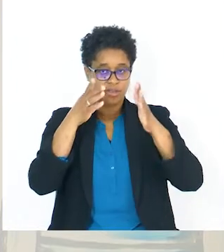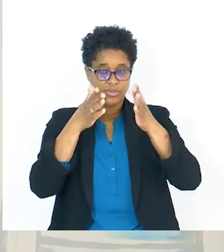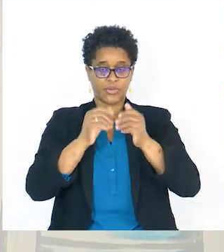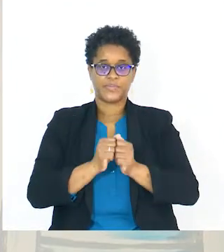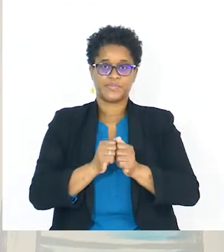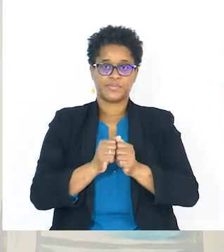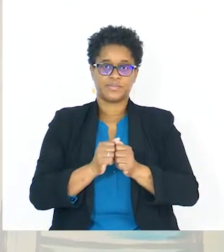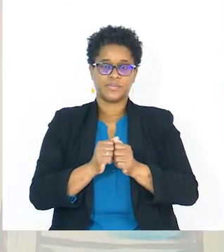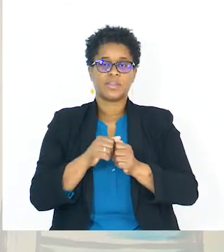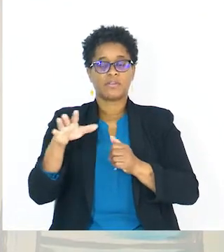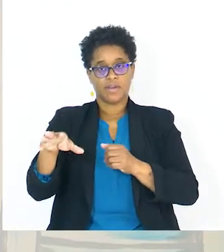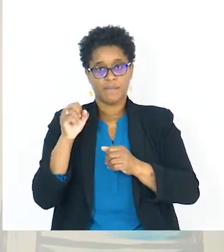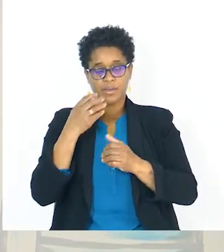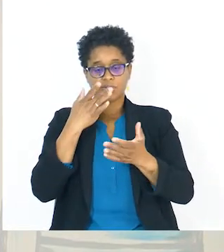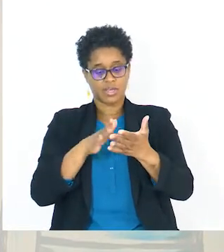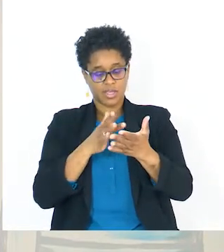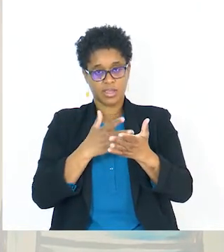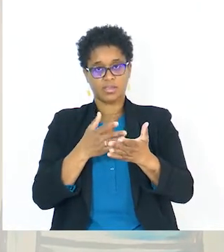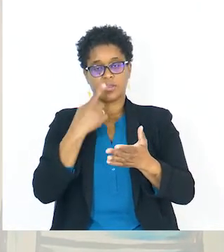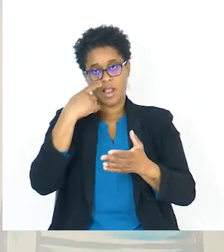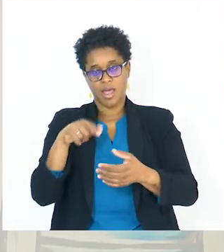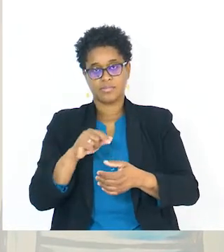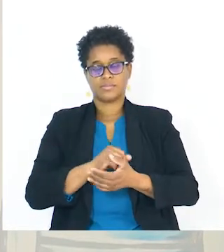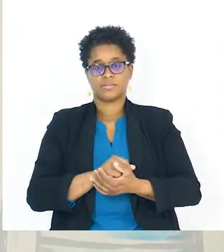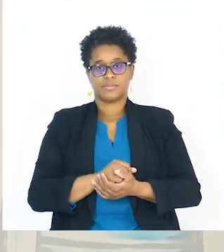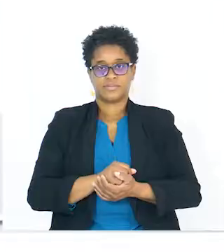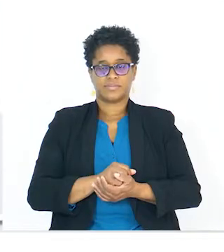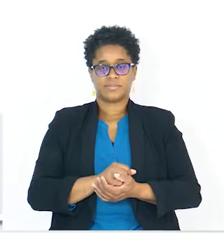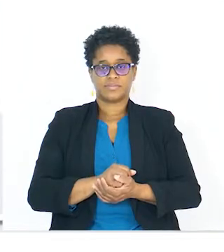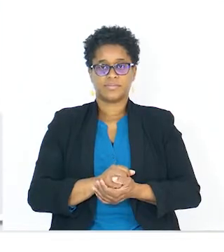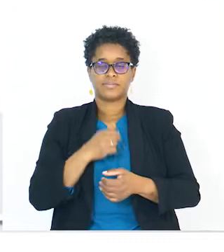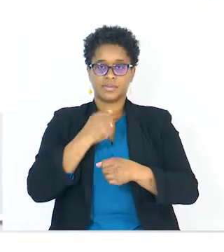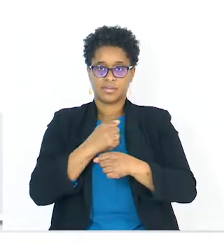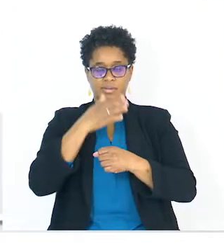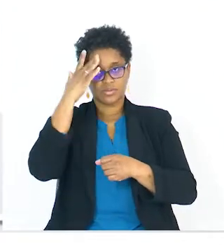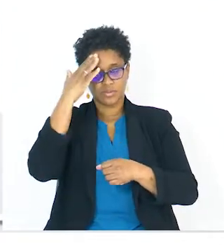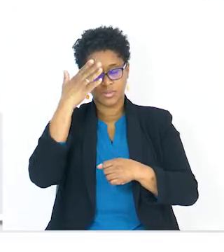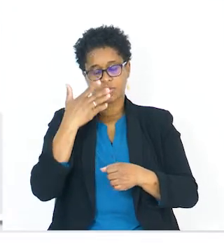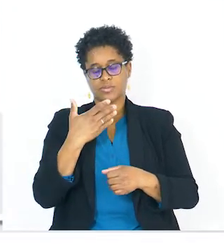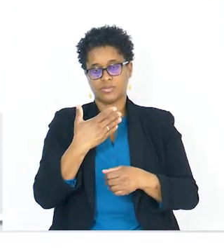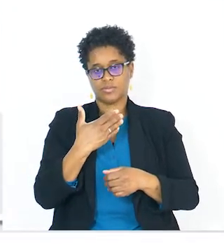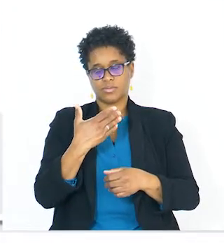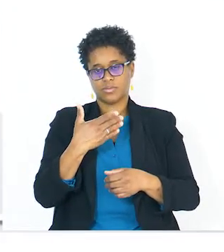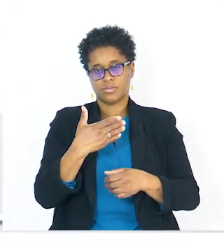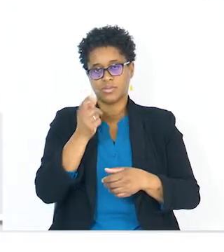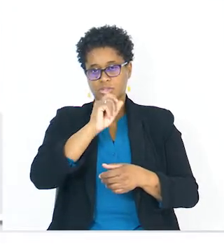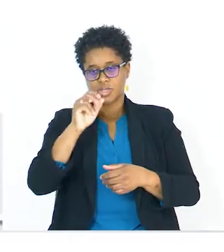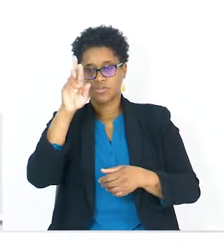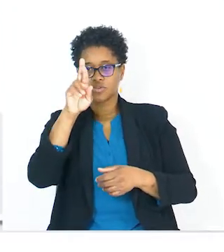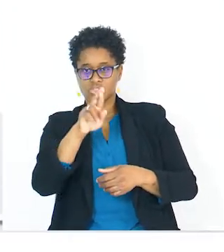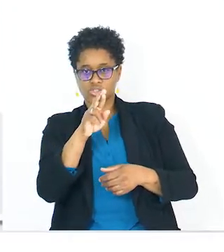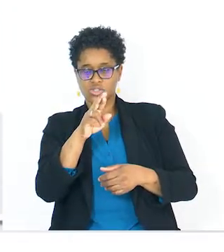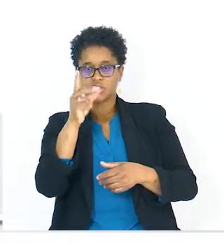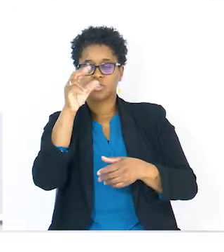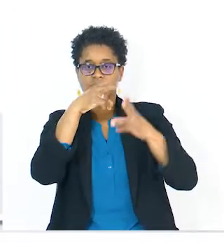Prestem atenção, vão pegar nos cadernos e nos lápis. Exercício número 1. Coloca X